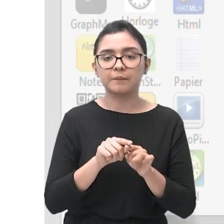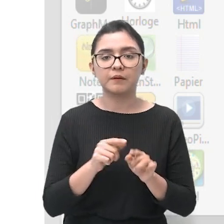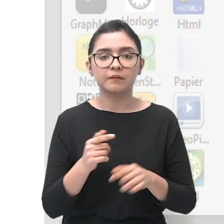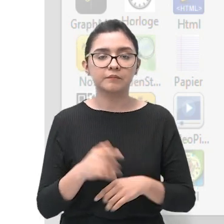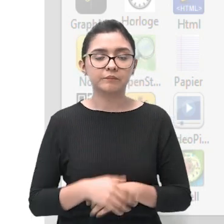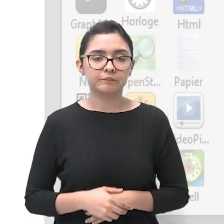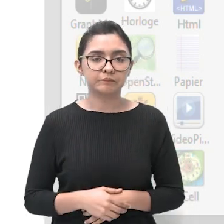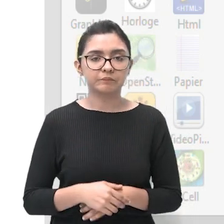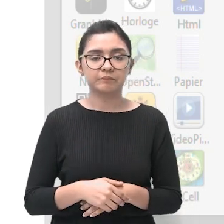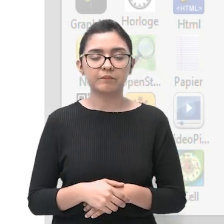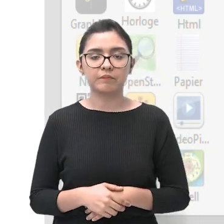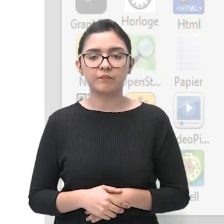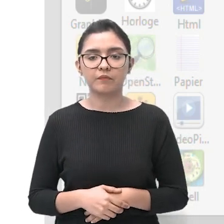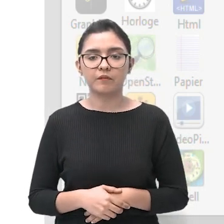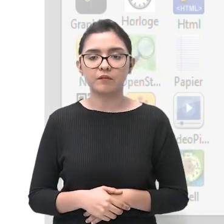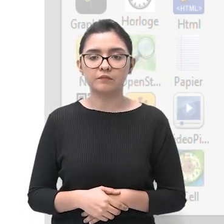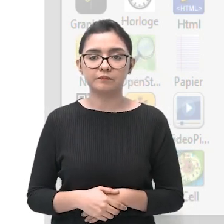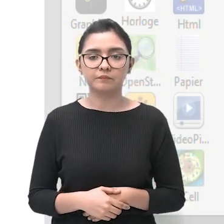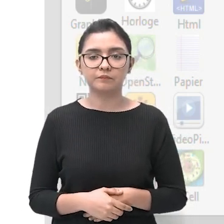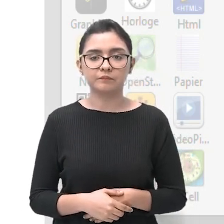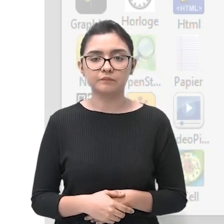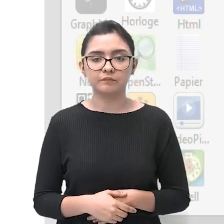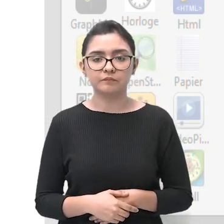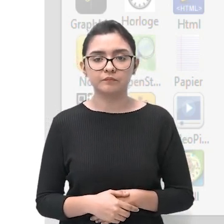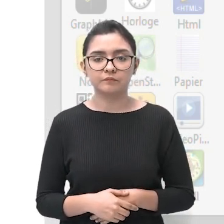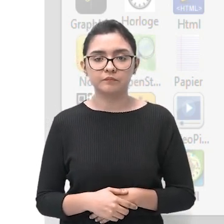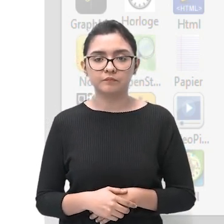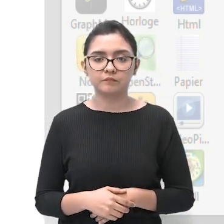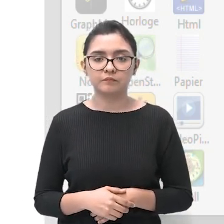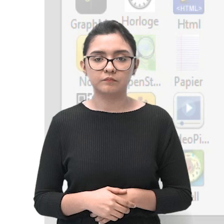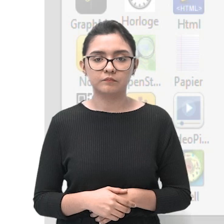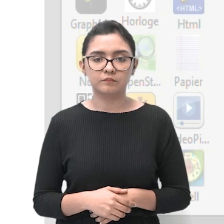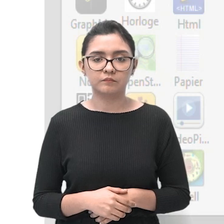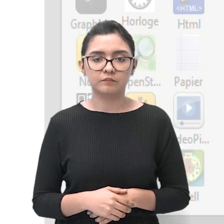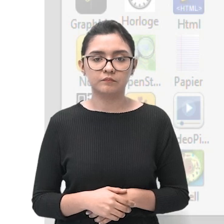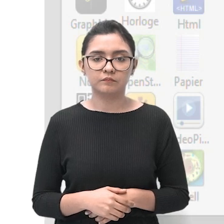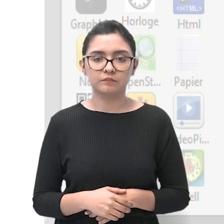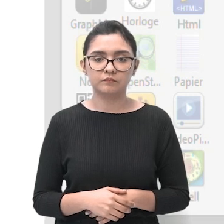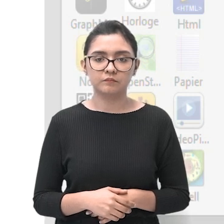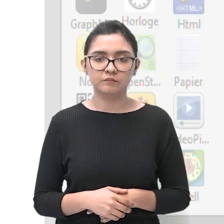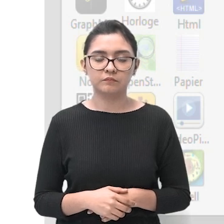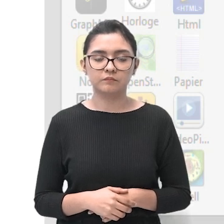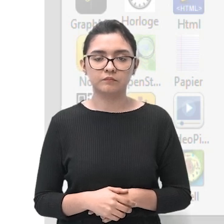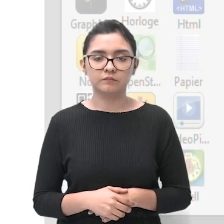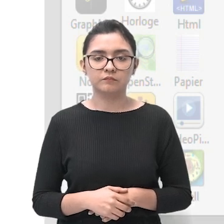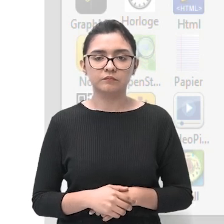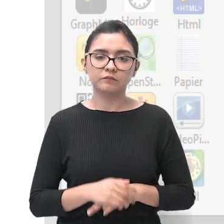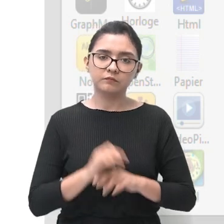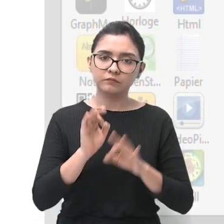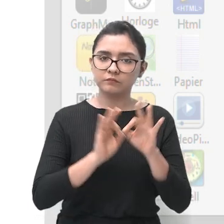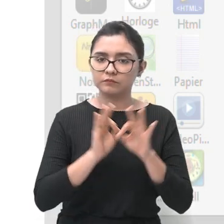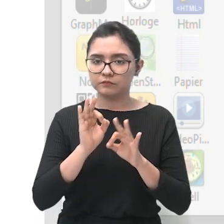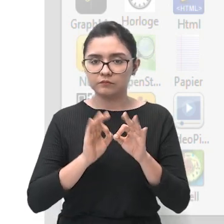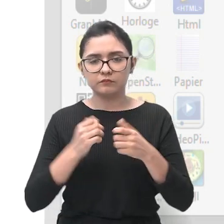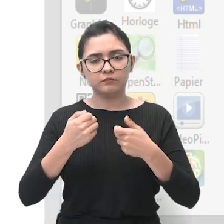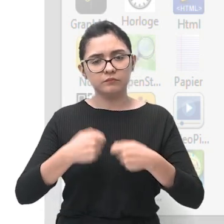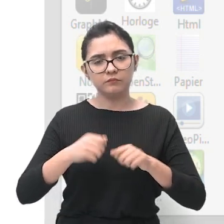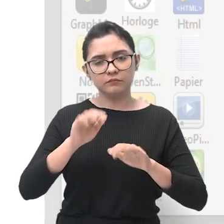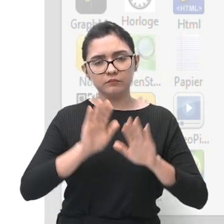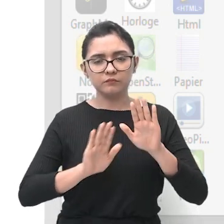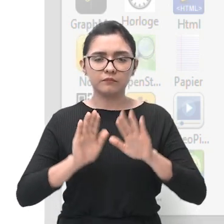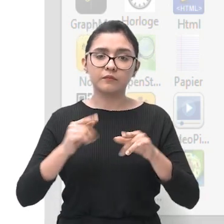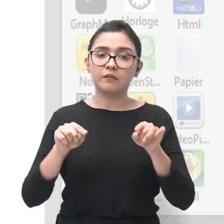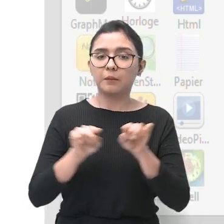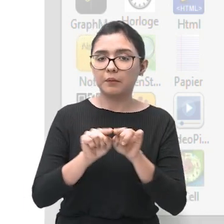caneta. Vamos colocar aqui. Não está bem ajustado aqui ainda, né? Tem que ter um pouco de cuidado com isso, um